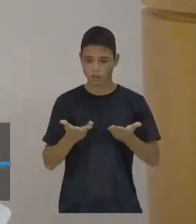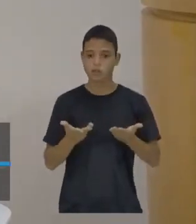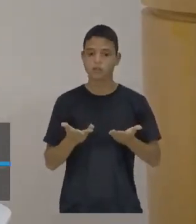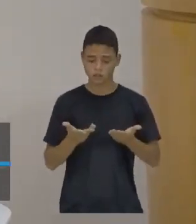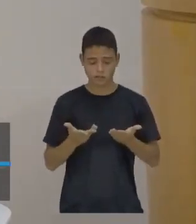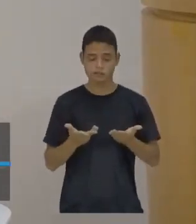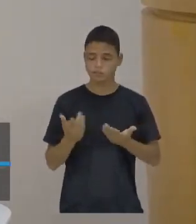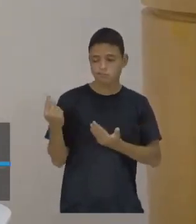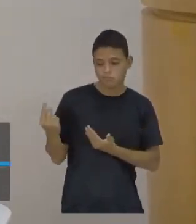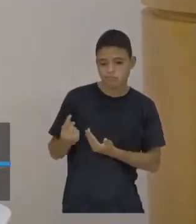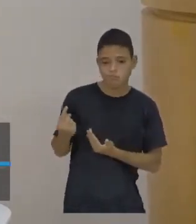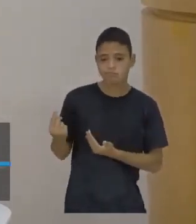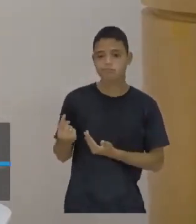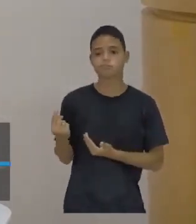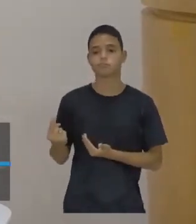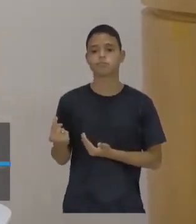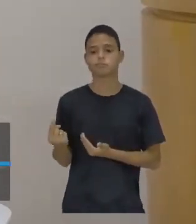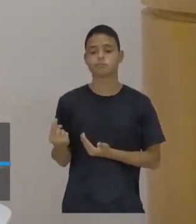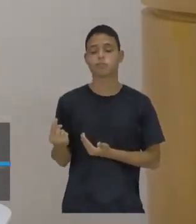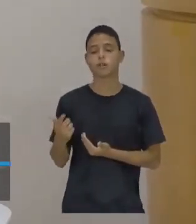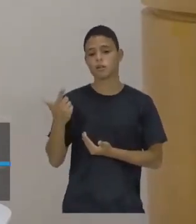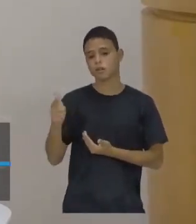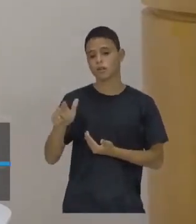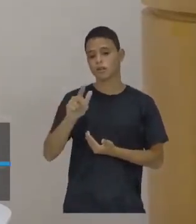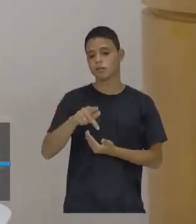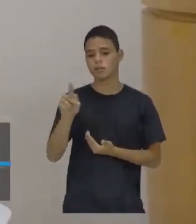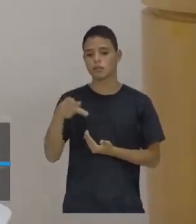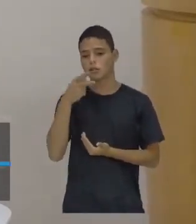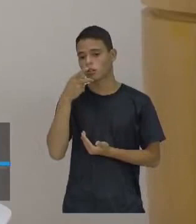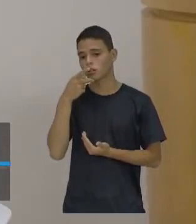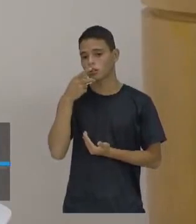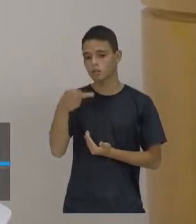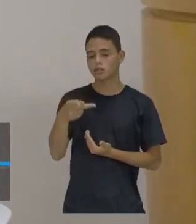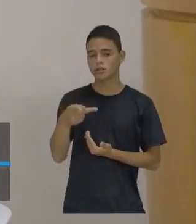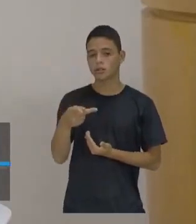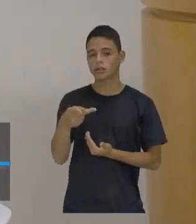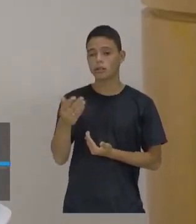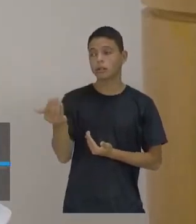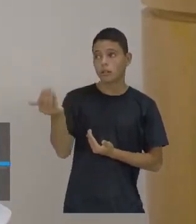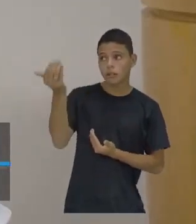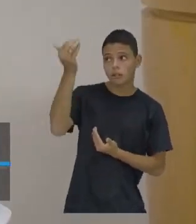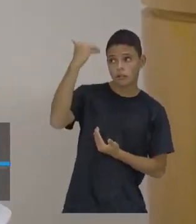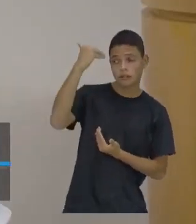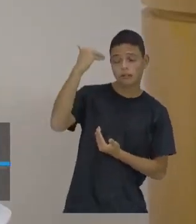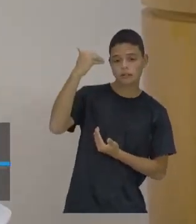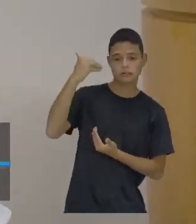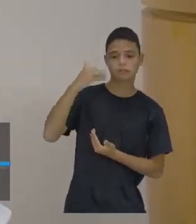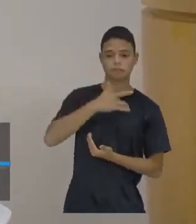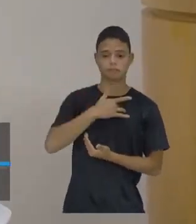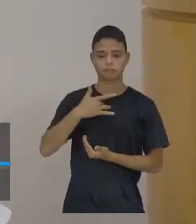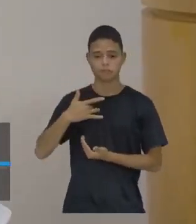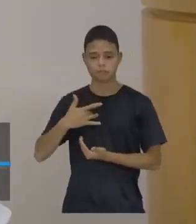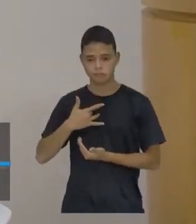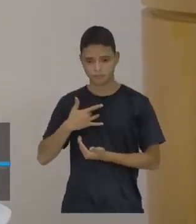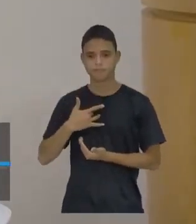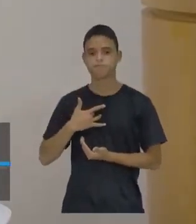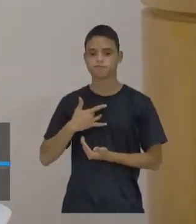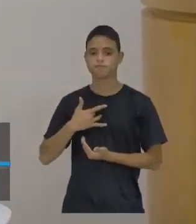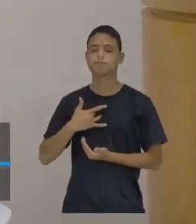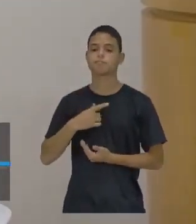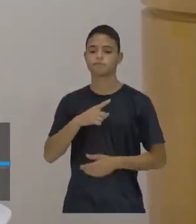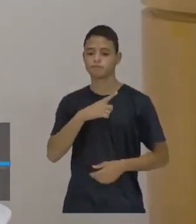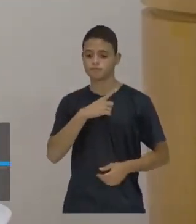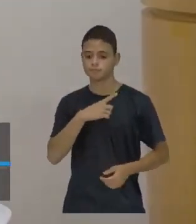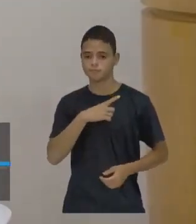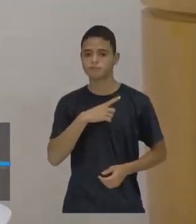filhos ainda. Aí, uma professora falou sobre a questão da saúde mental. Ela acredita que essa questão está muito